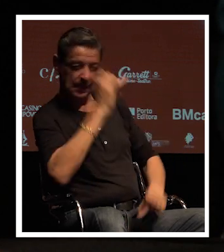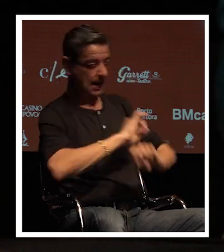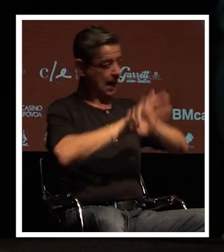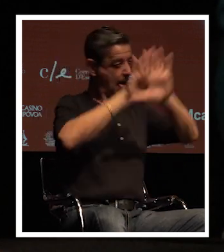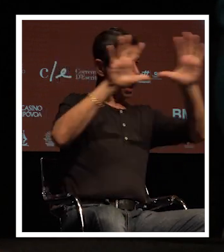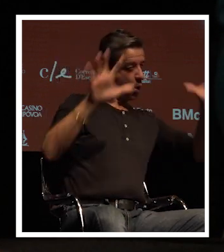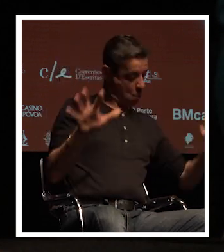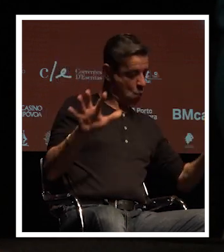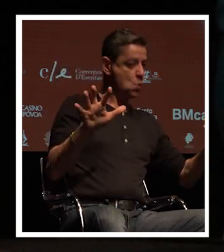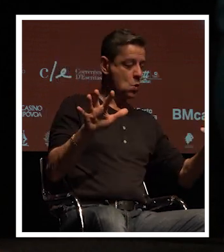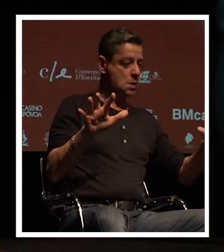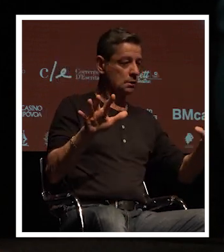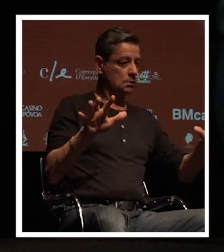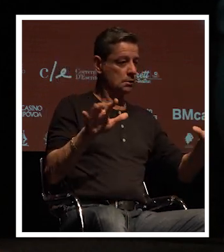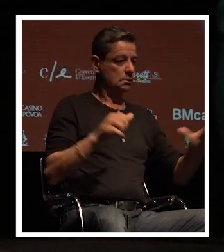eh